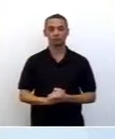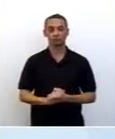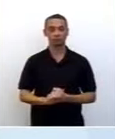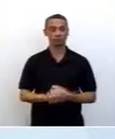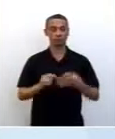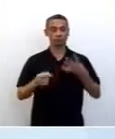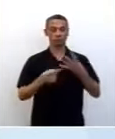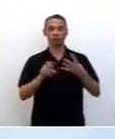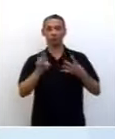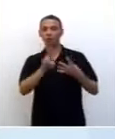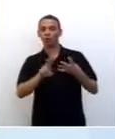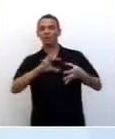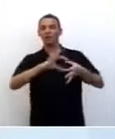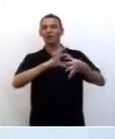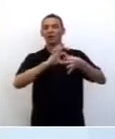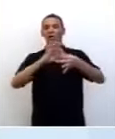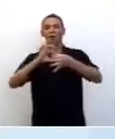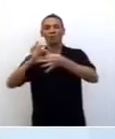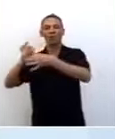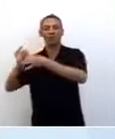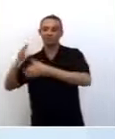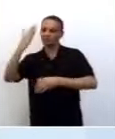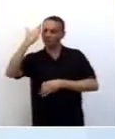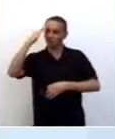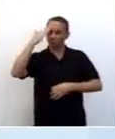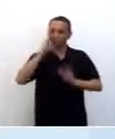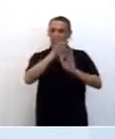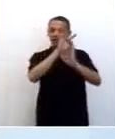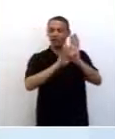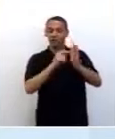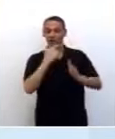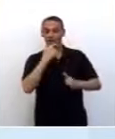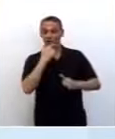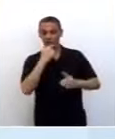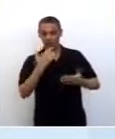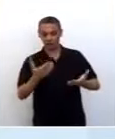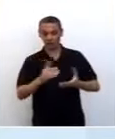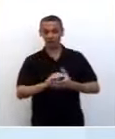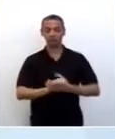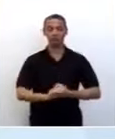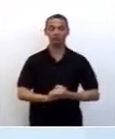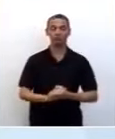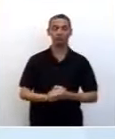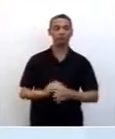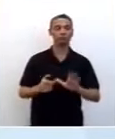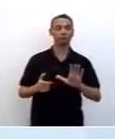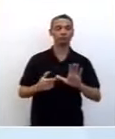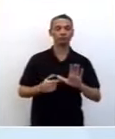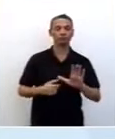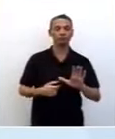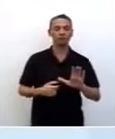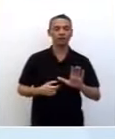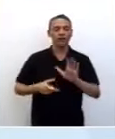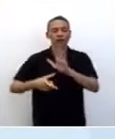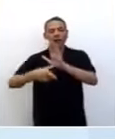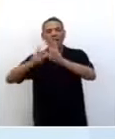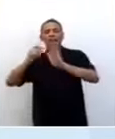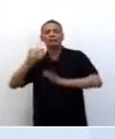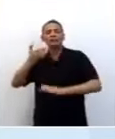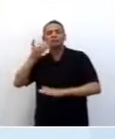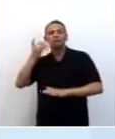o contexto para poder entender todo o resto. Using previous knowledge, então, o conhecimento prévio de vocês é